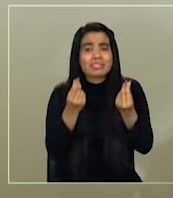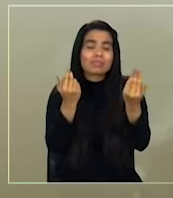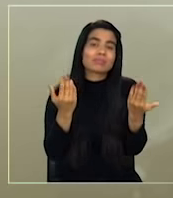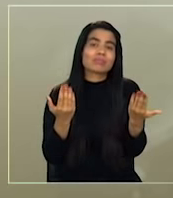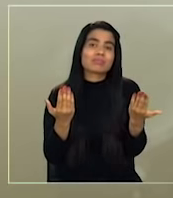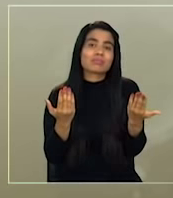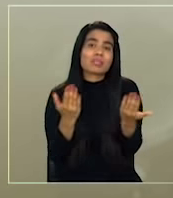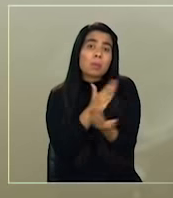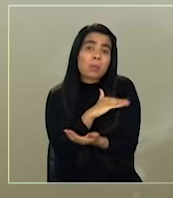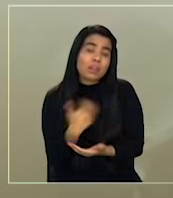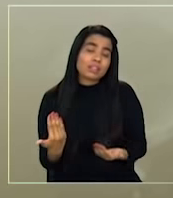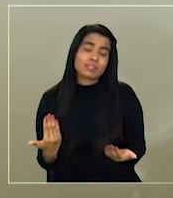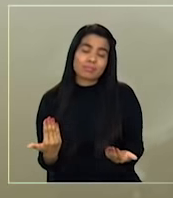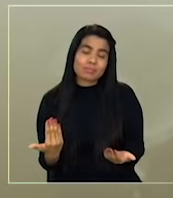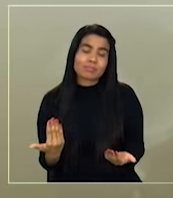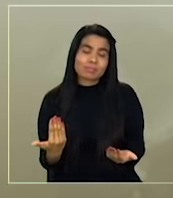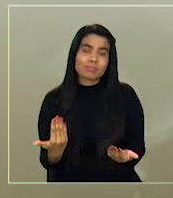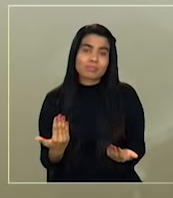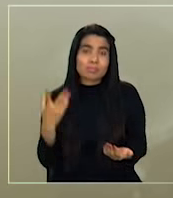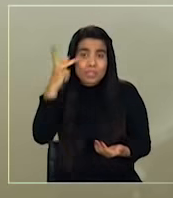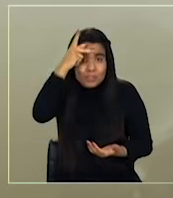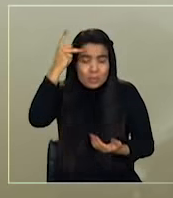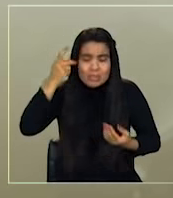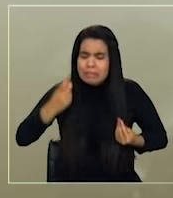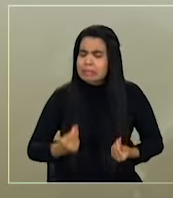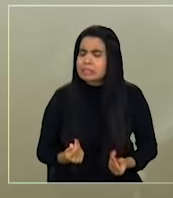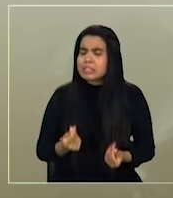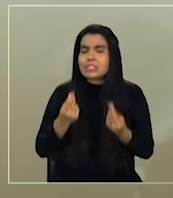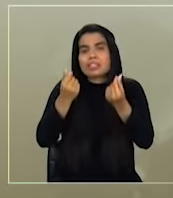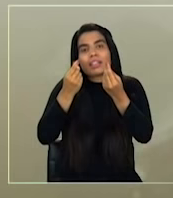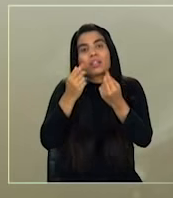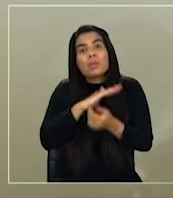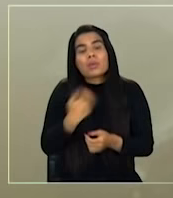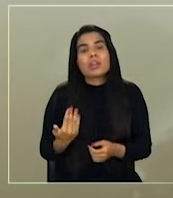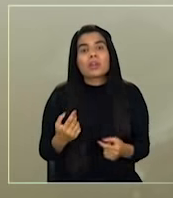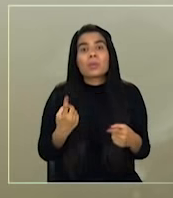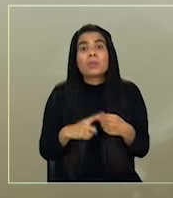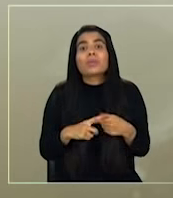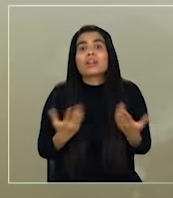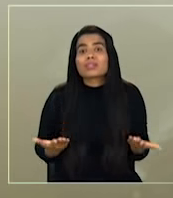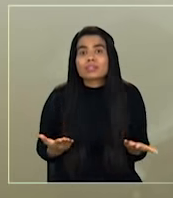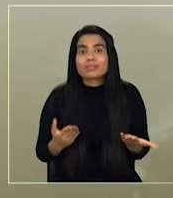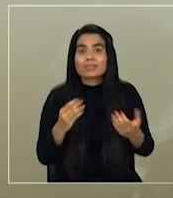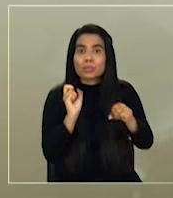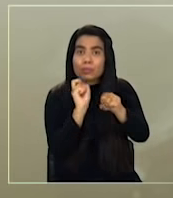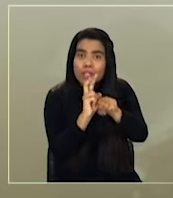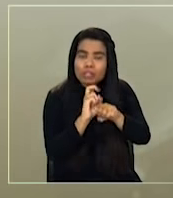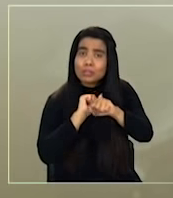morrendo. Morrendo por causa de um vírus.